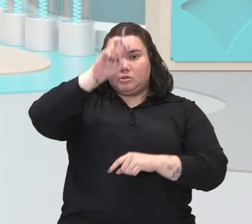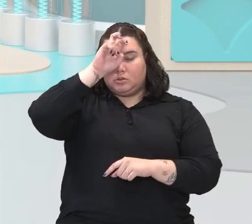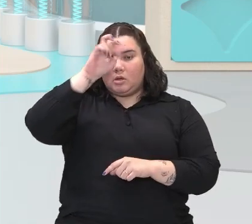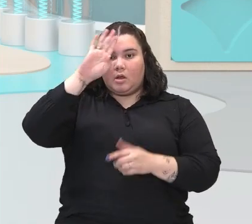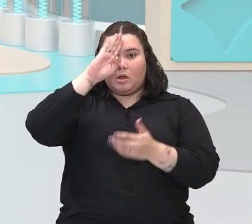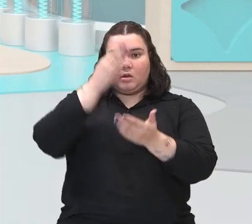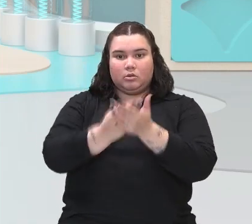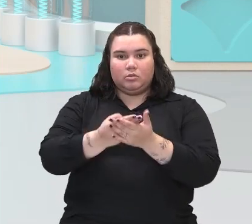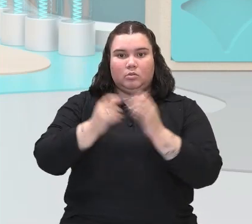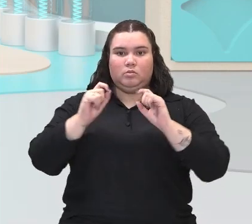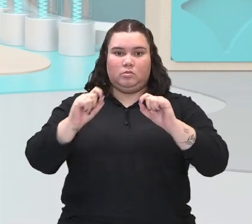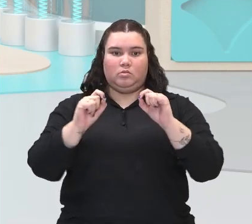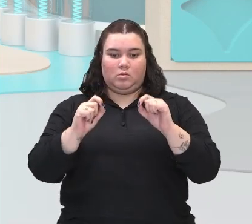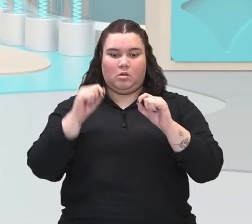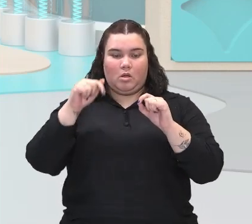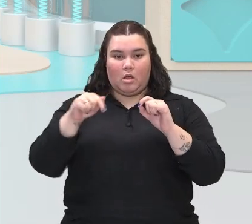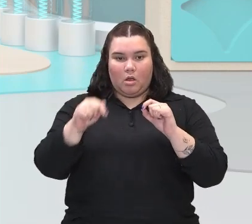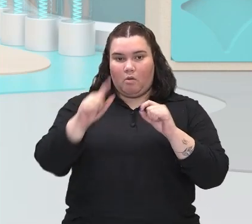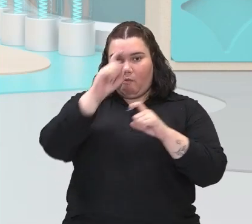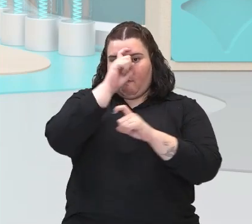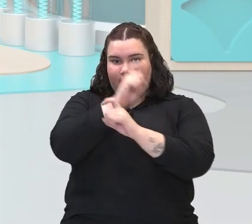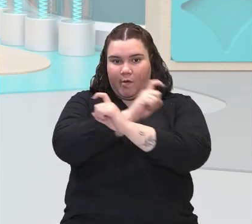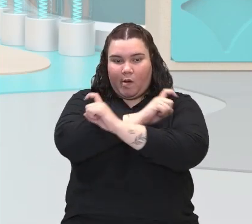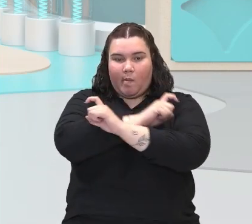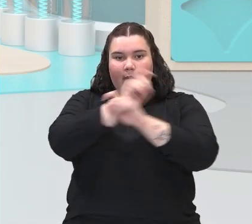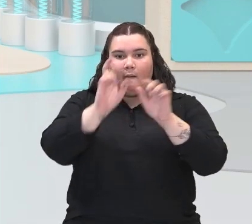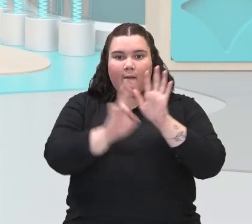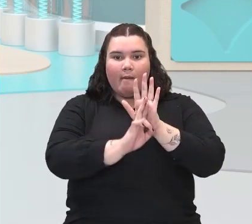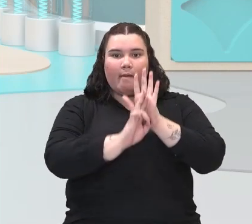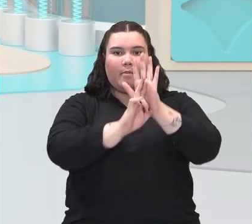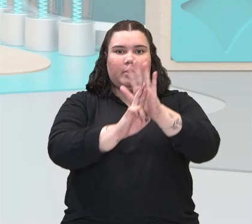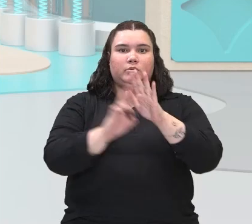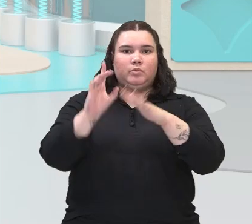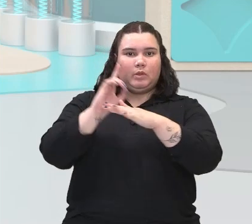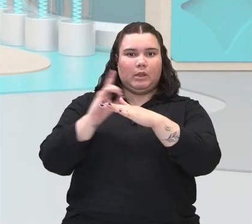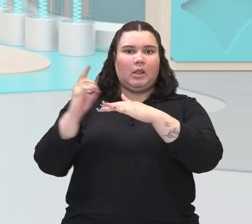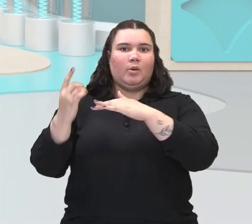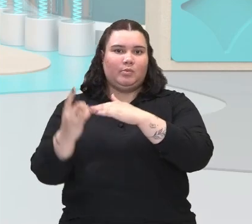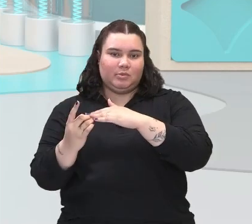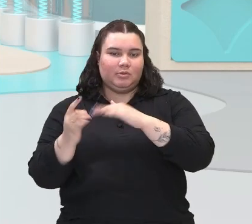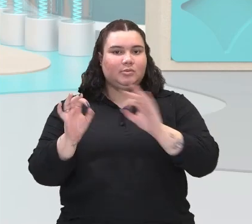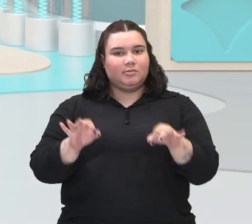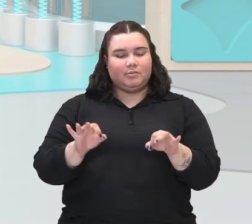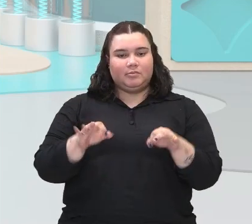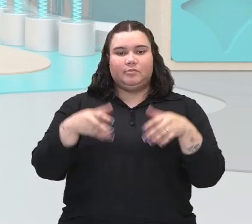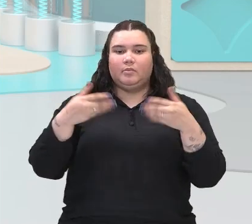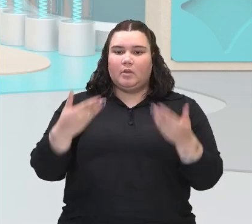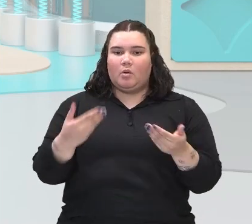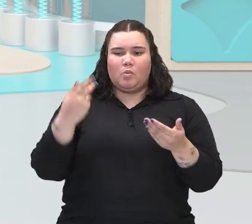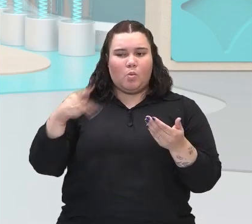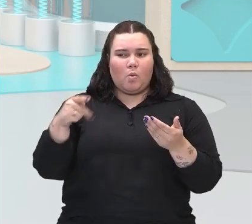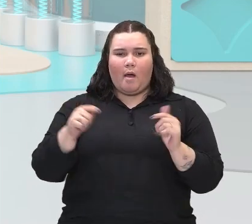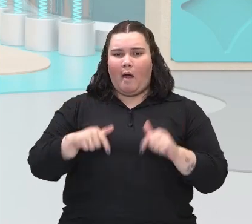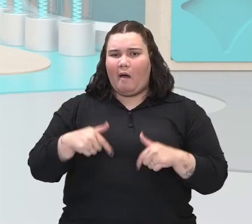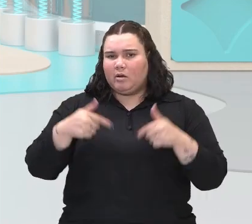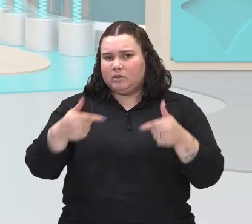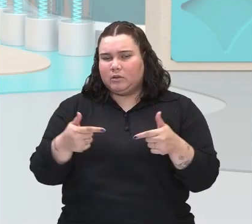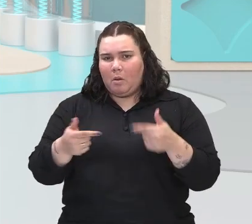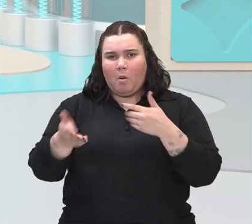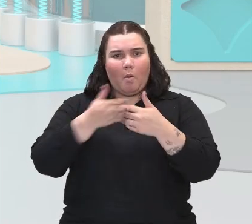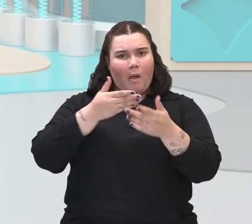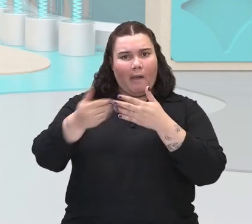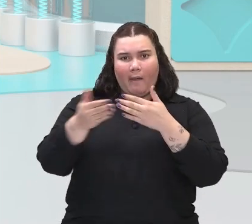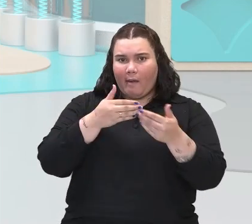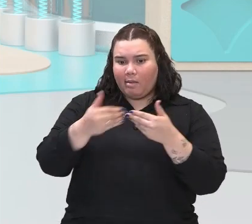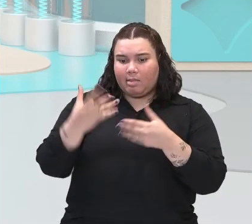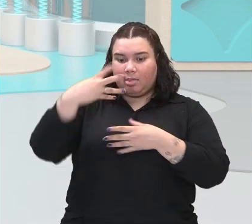faraó ele era ali a representação viva de de um Deus então todo o seu fazer toda a sua atividade dentro da